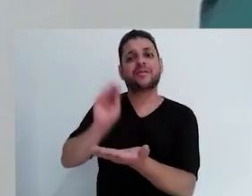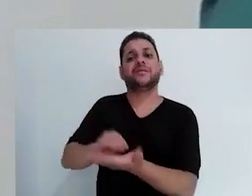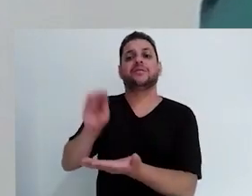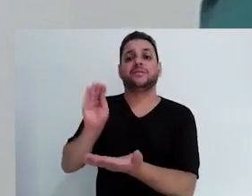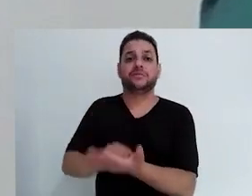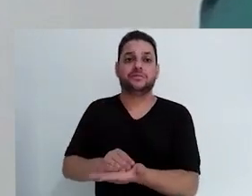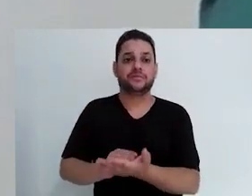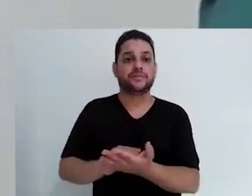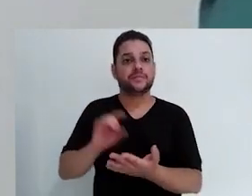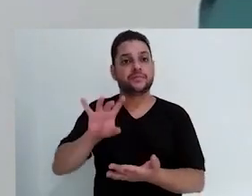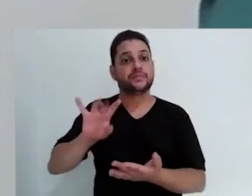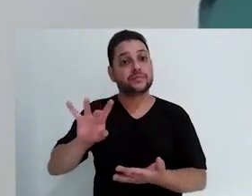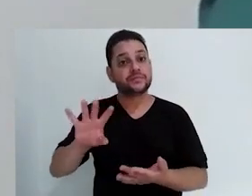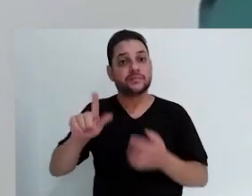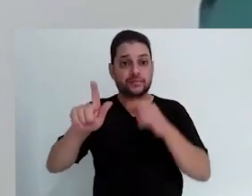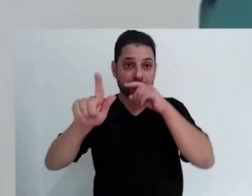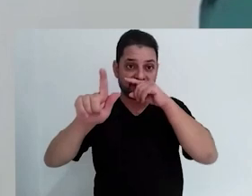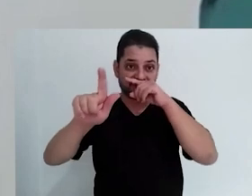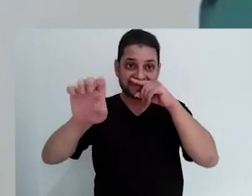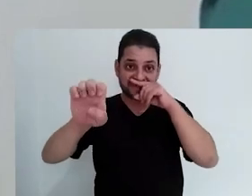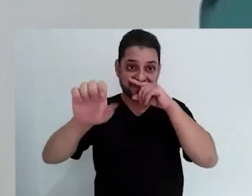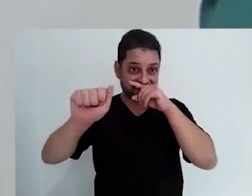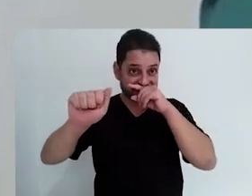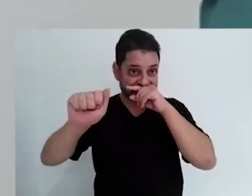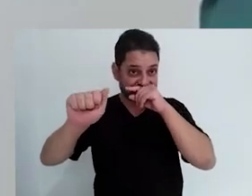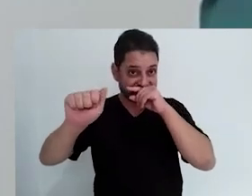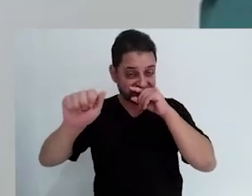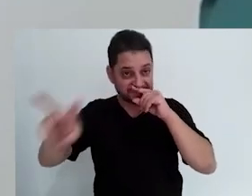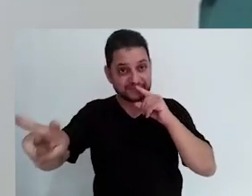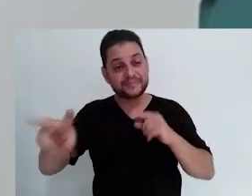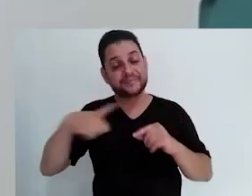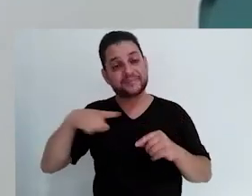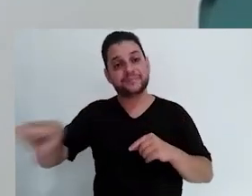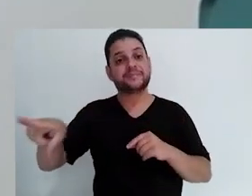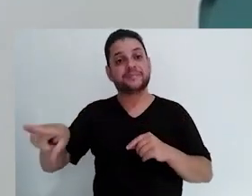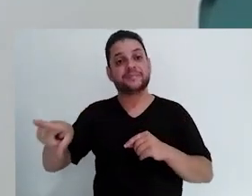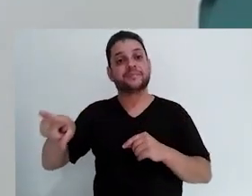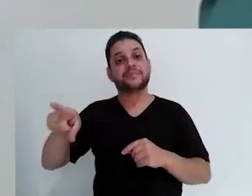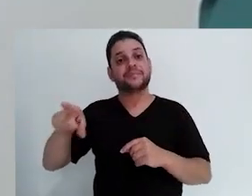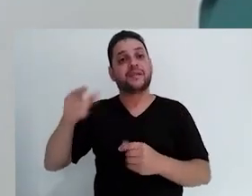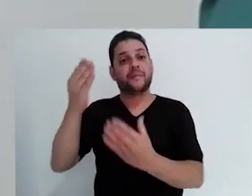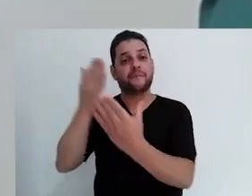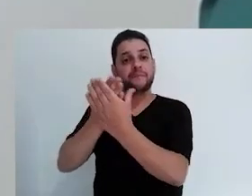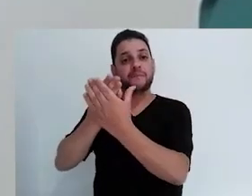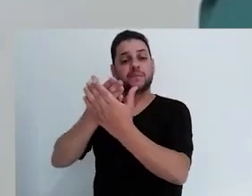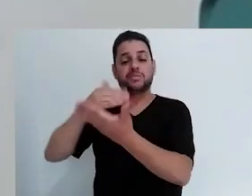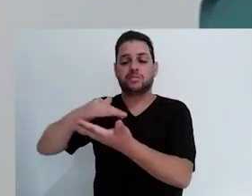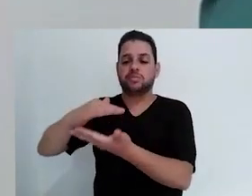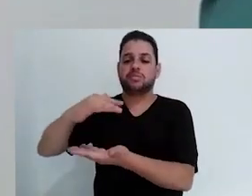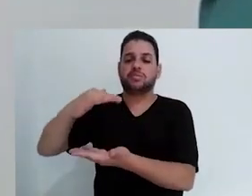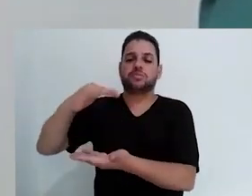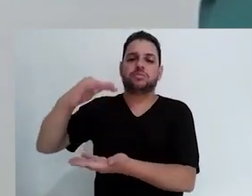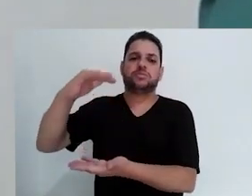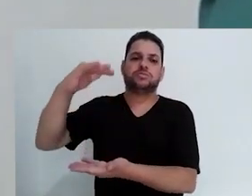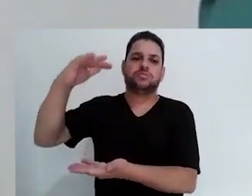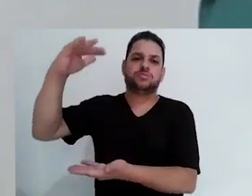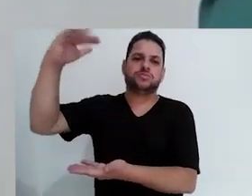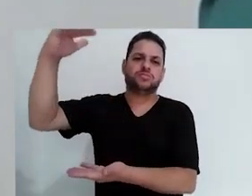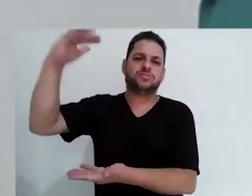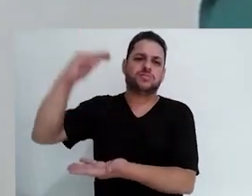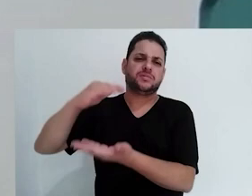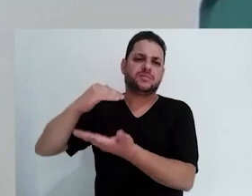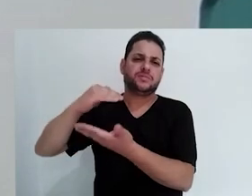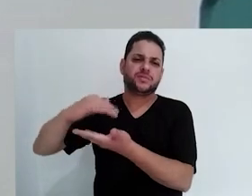unidade que tem GE, que é uma GEVA, ela acumula os processos cíveis, os processos de